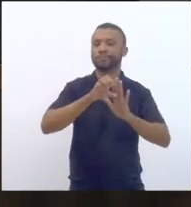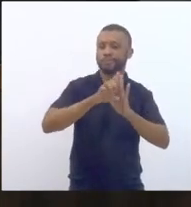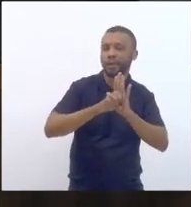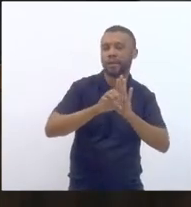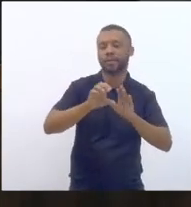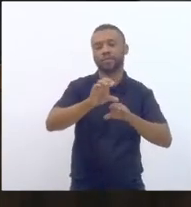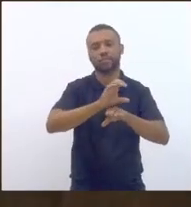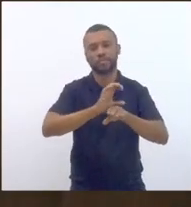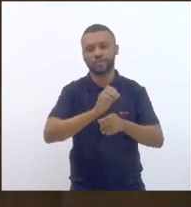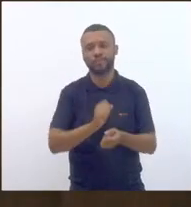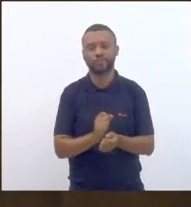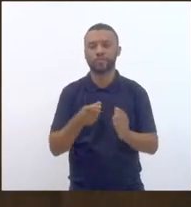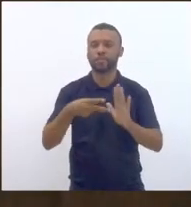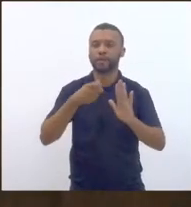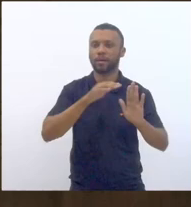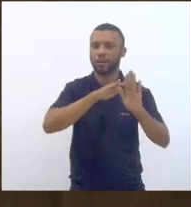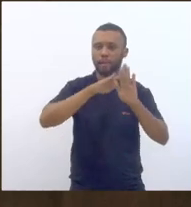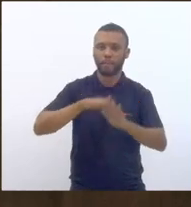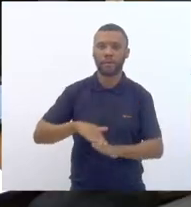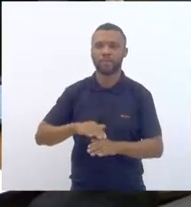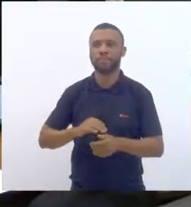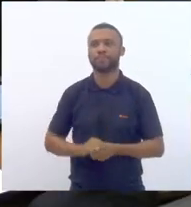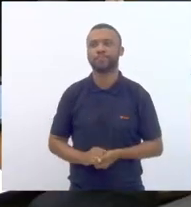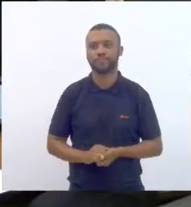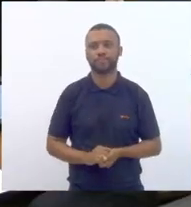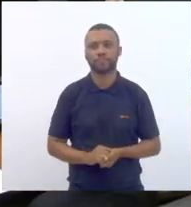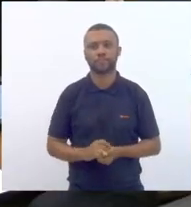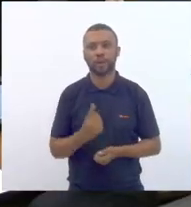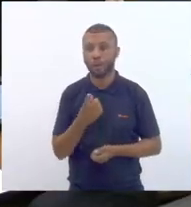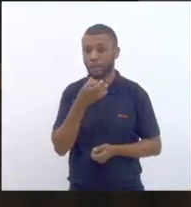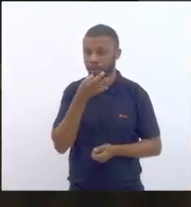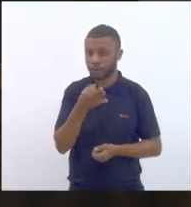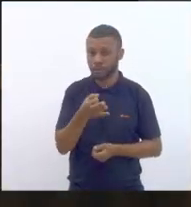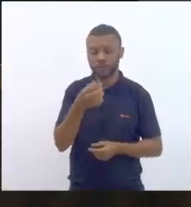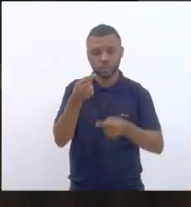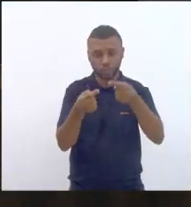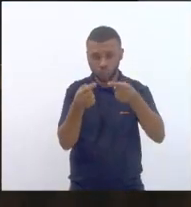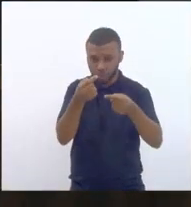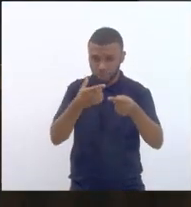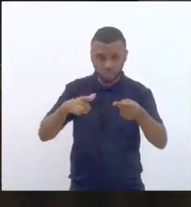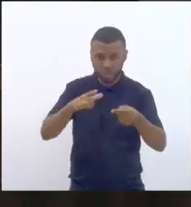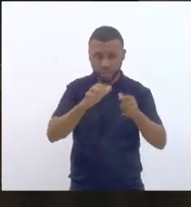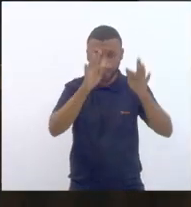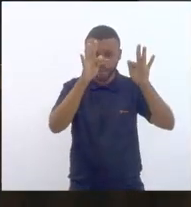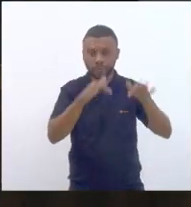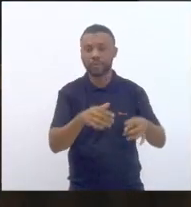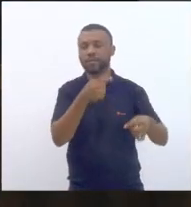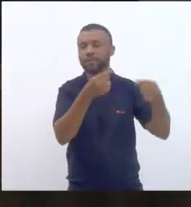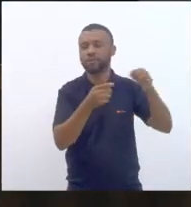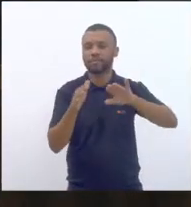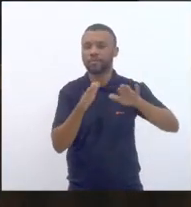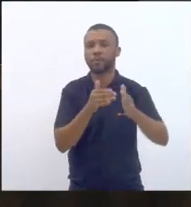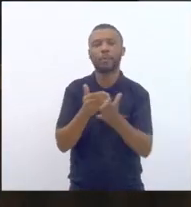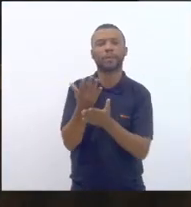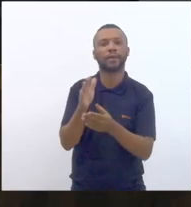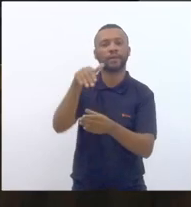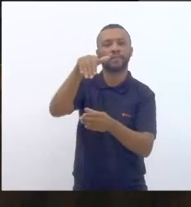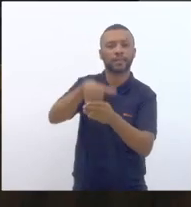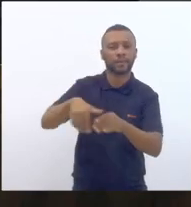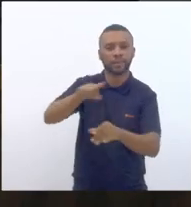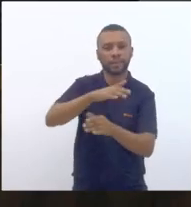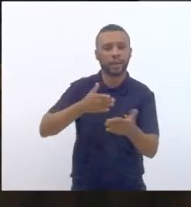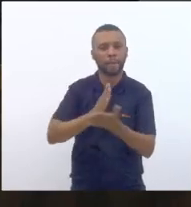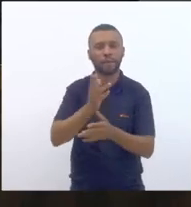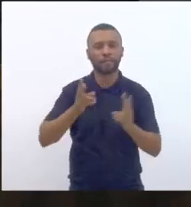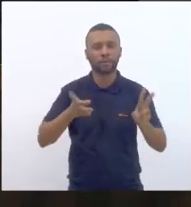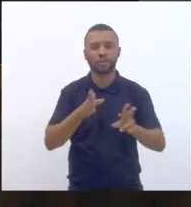Vetos. Pela derrubada, senhor presidente. Com parecer emitido em discussão. Não havendo querer discutir, encerra a discussão em votação. Senhores que aprovam, permaneçam